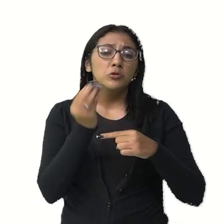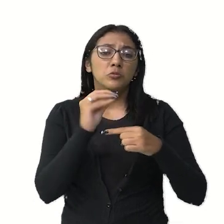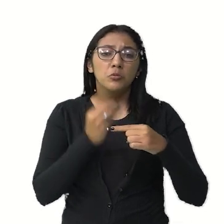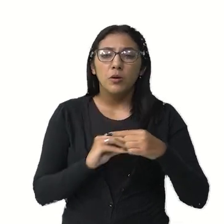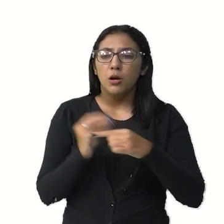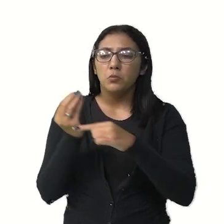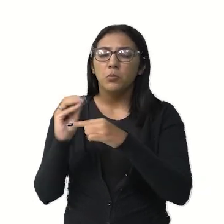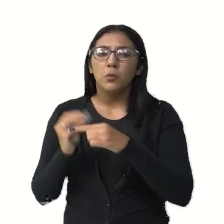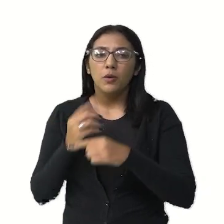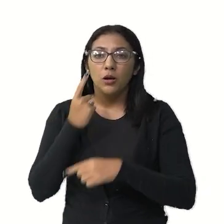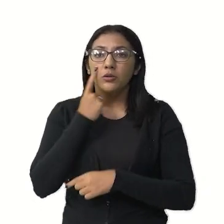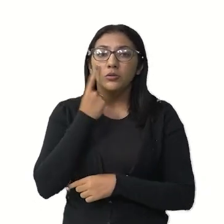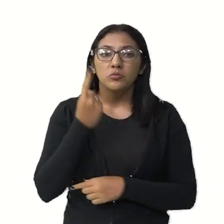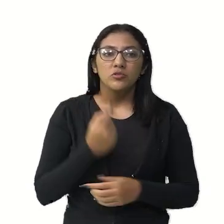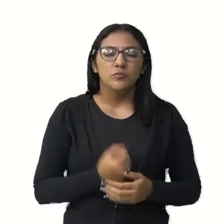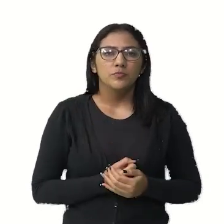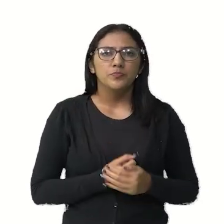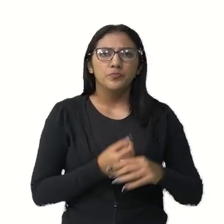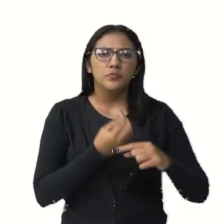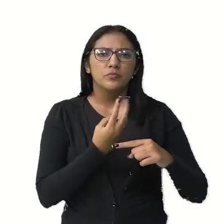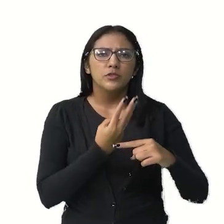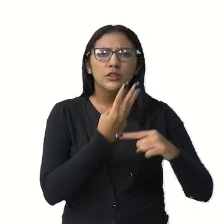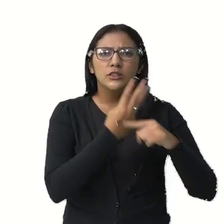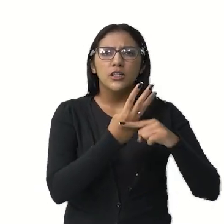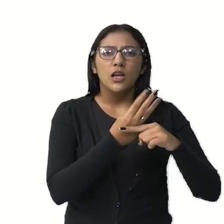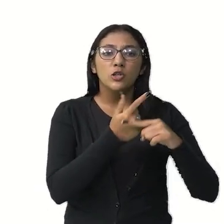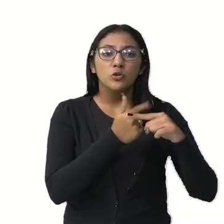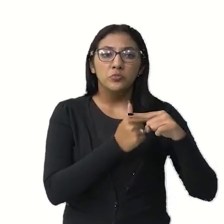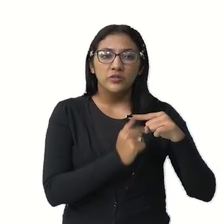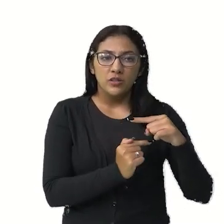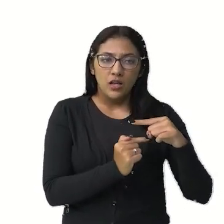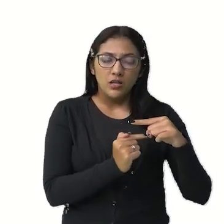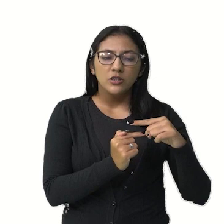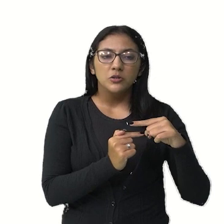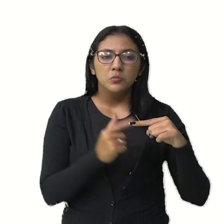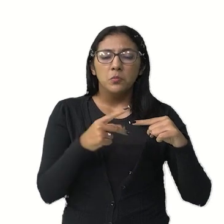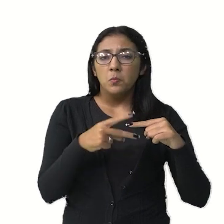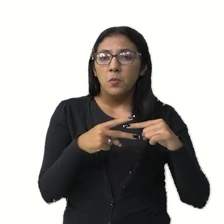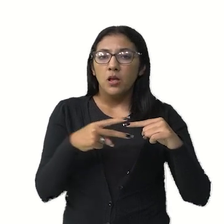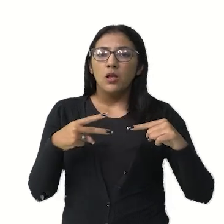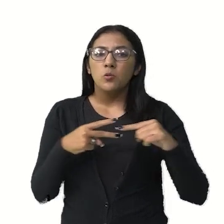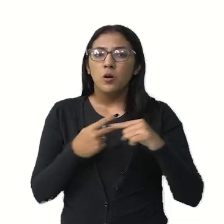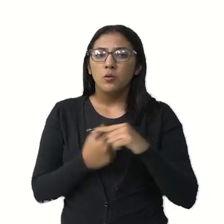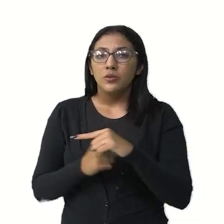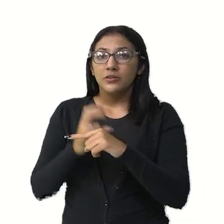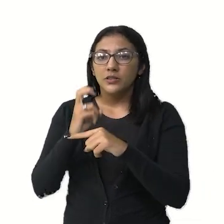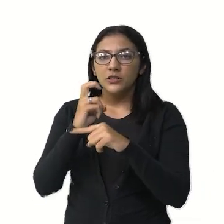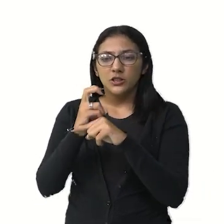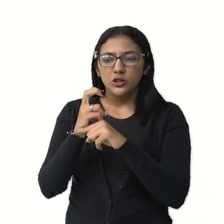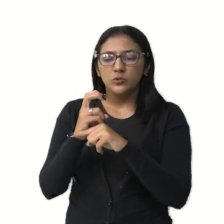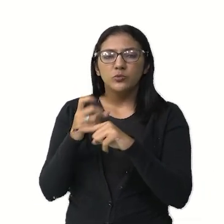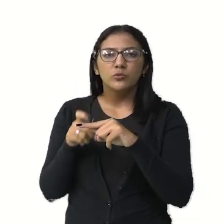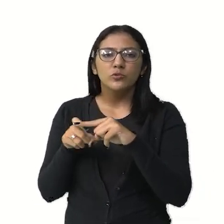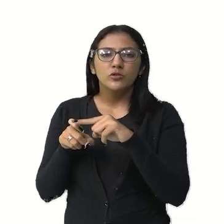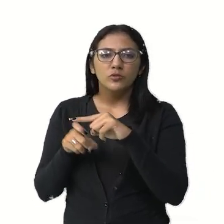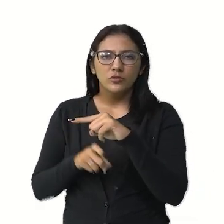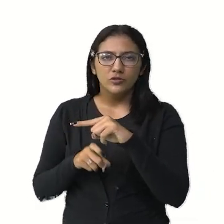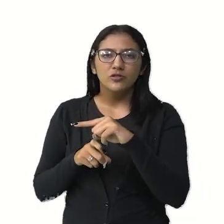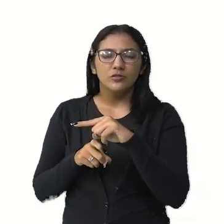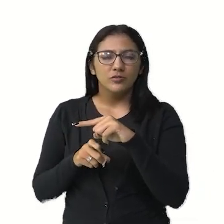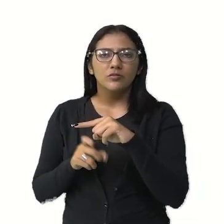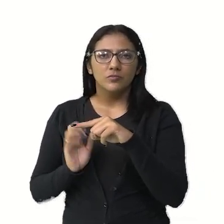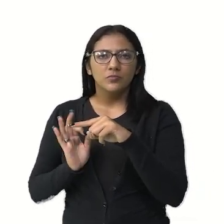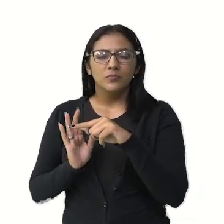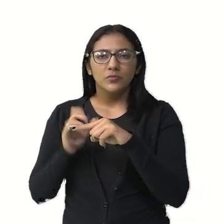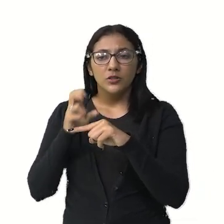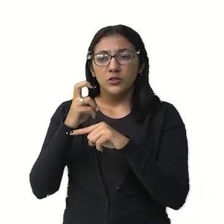frações. 3 sobre 7 é igual a 5 sobre